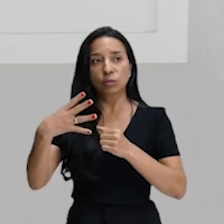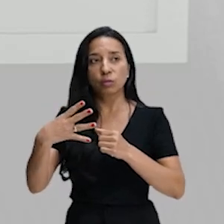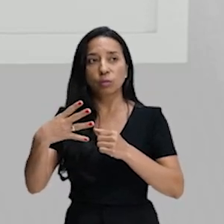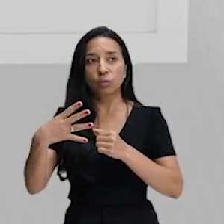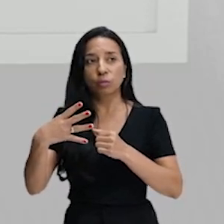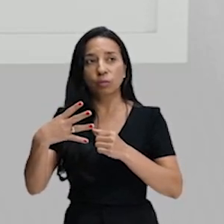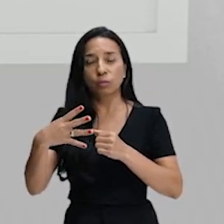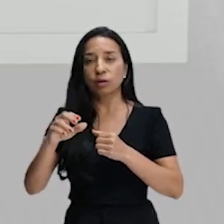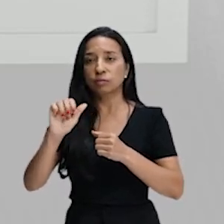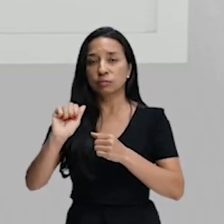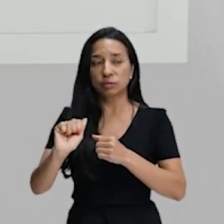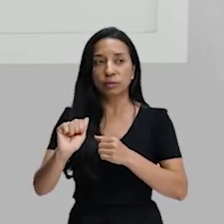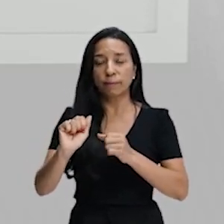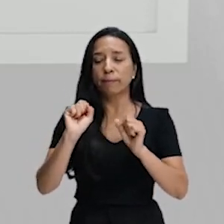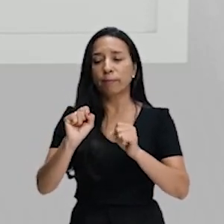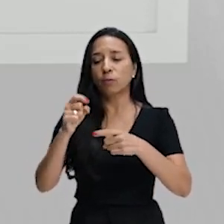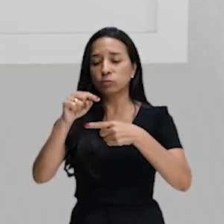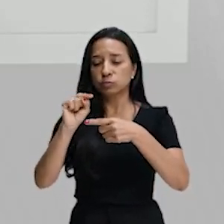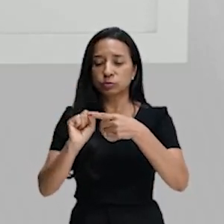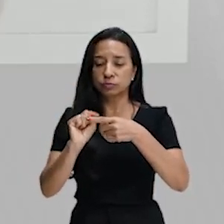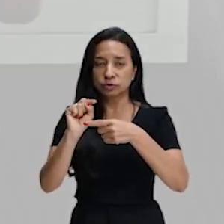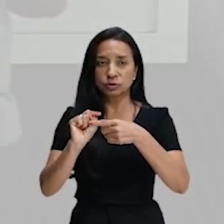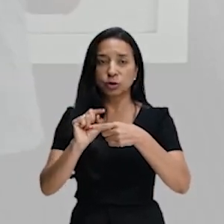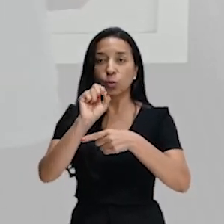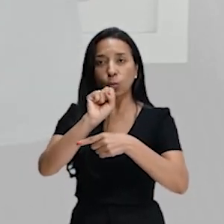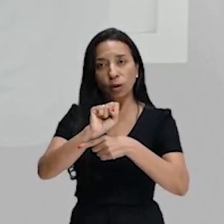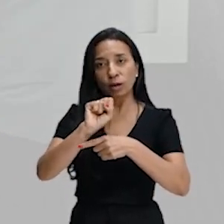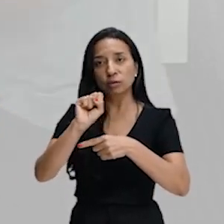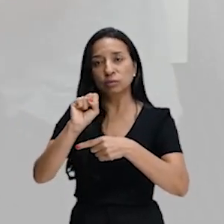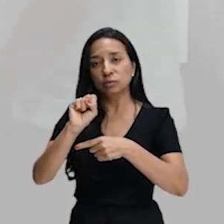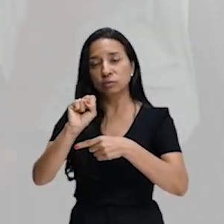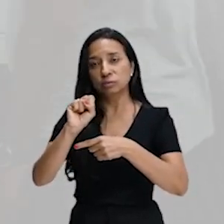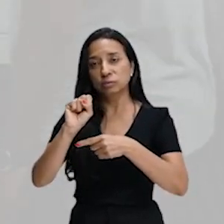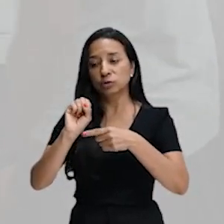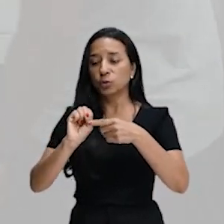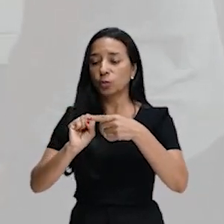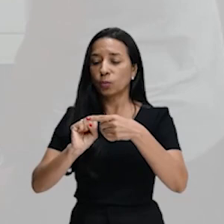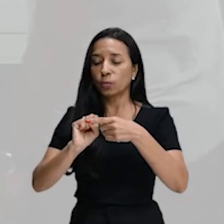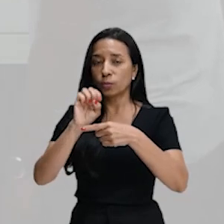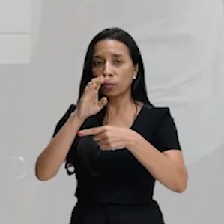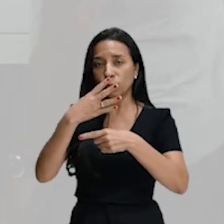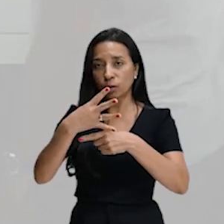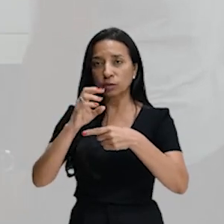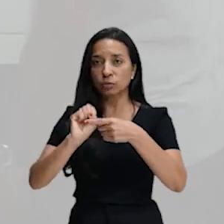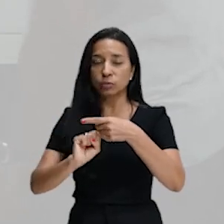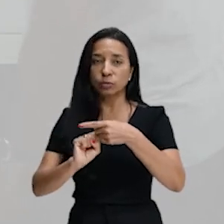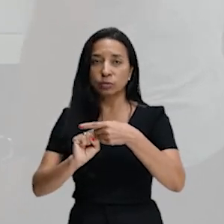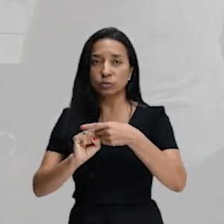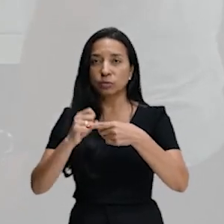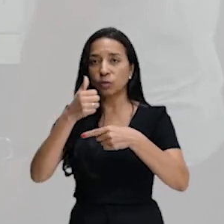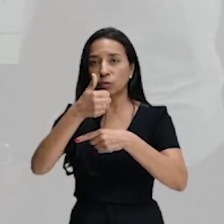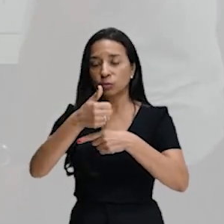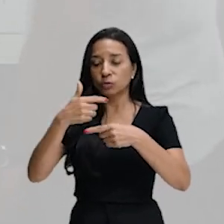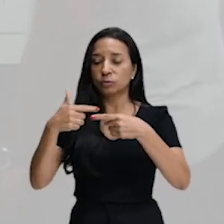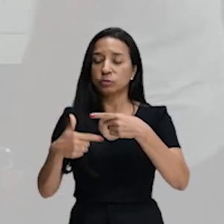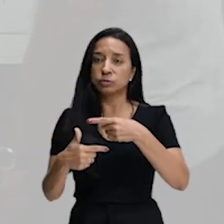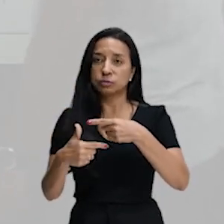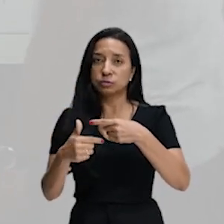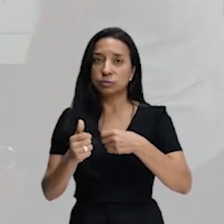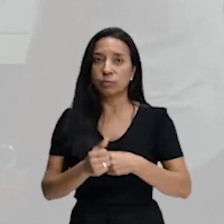4 e 8, posso fazer a divisão. Vai ficar 1 sobre 2, não é isso? Vai ficar,